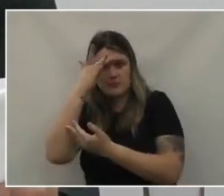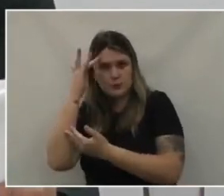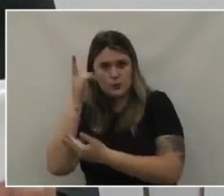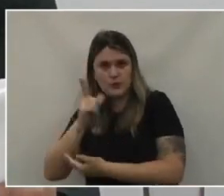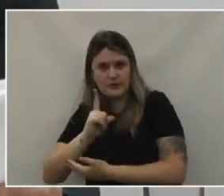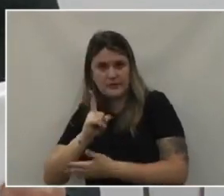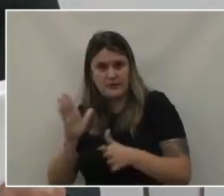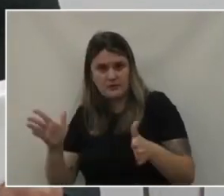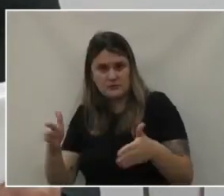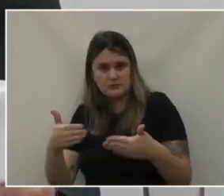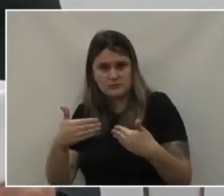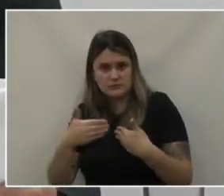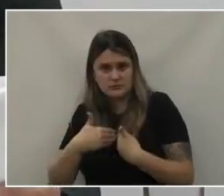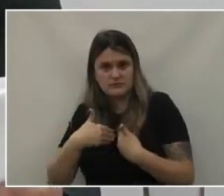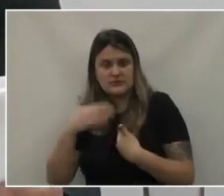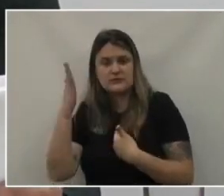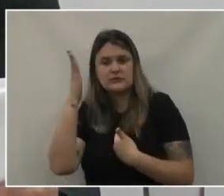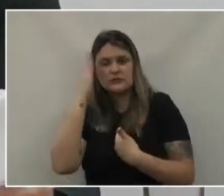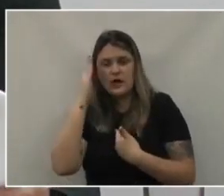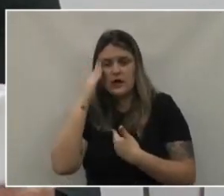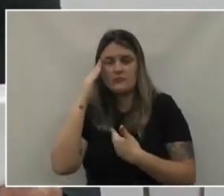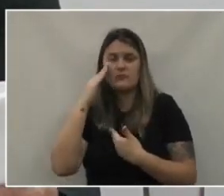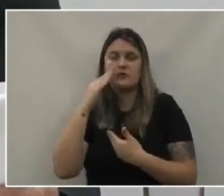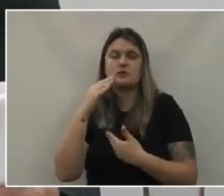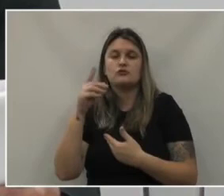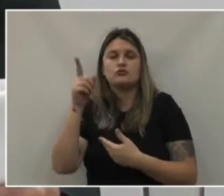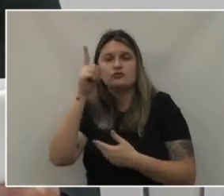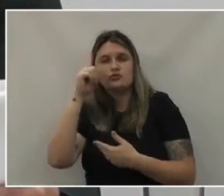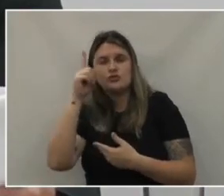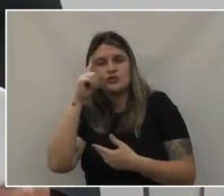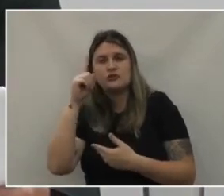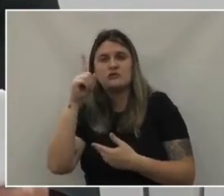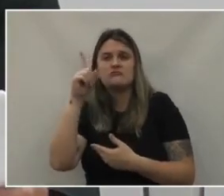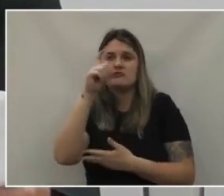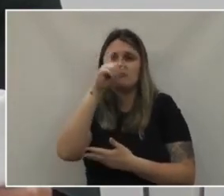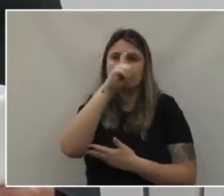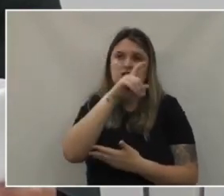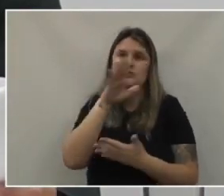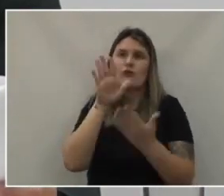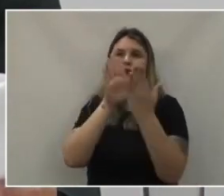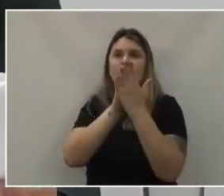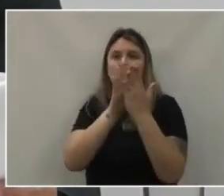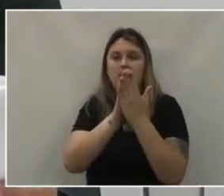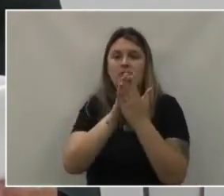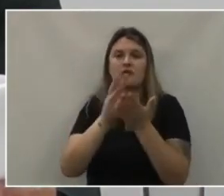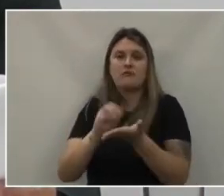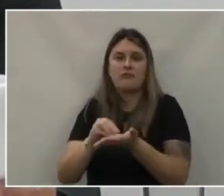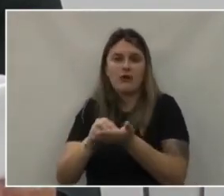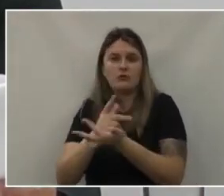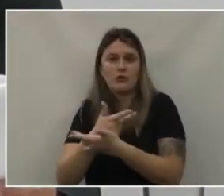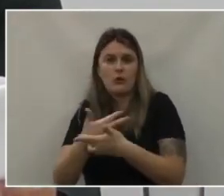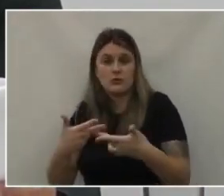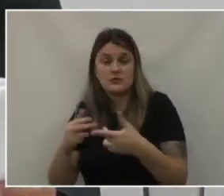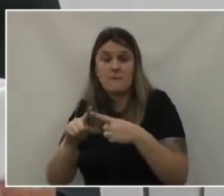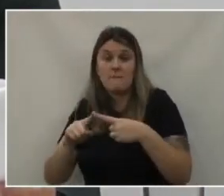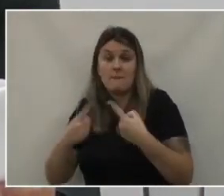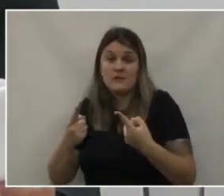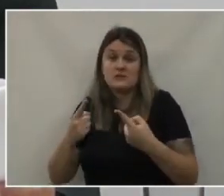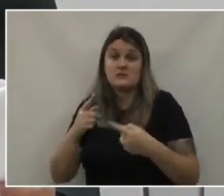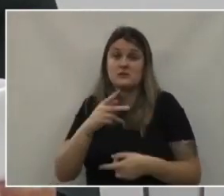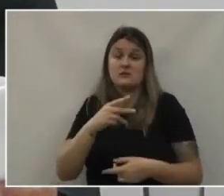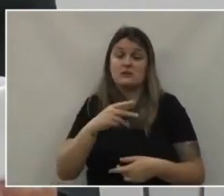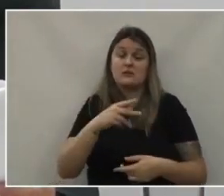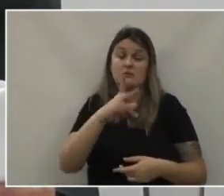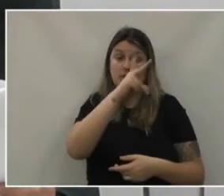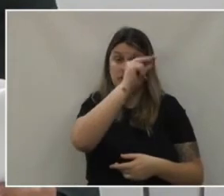pessoa que realmente tem as suas dificuldades, as suas carências, mas o poder público